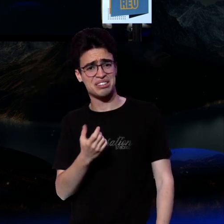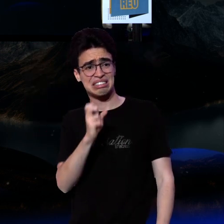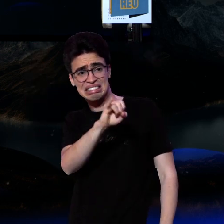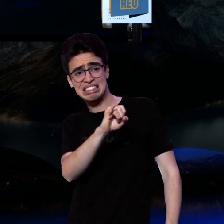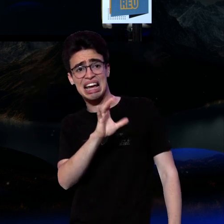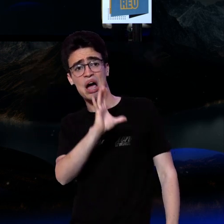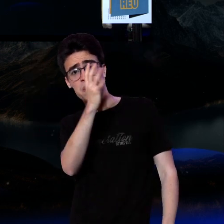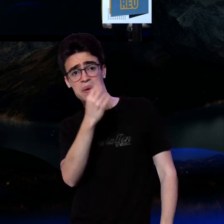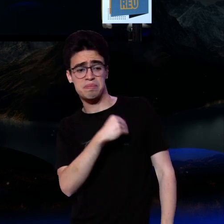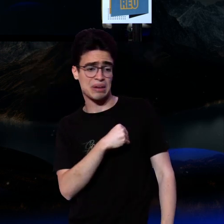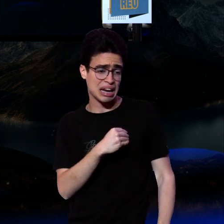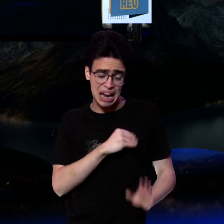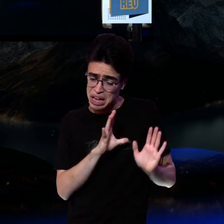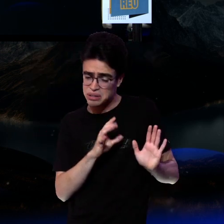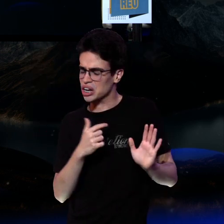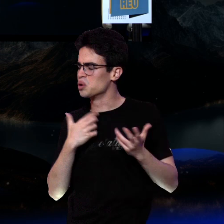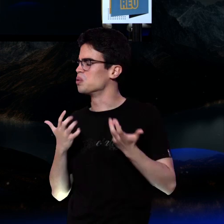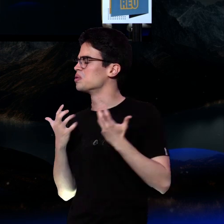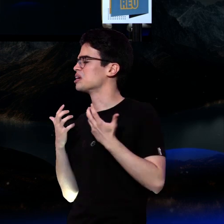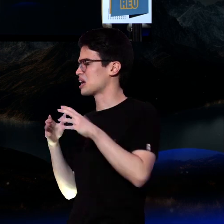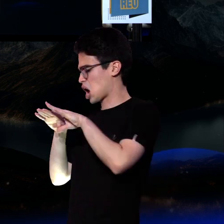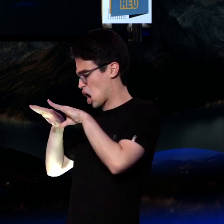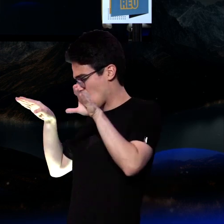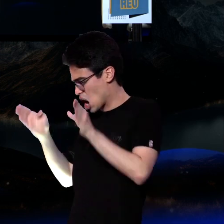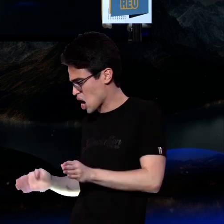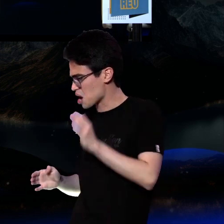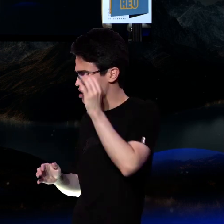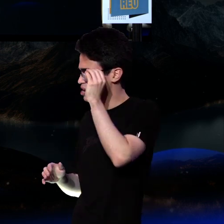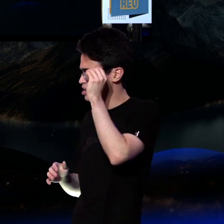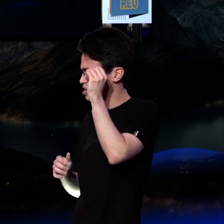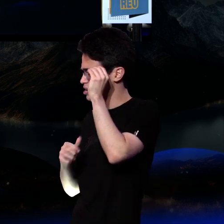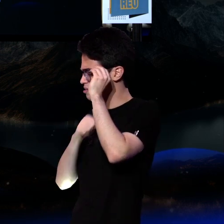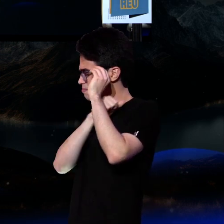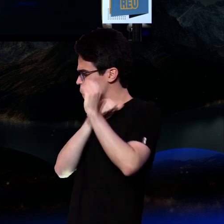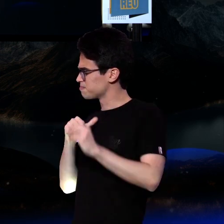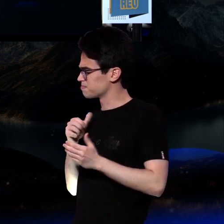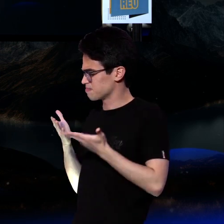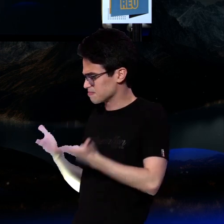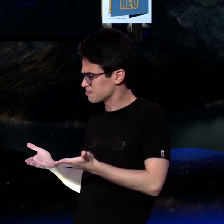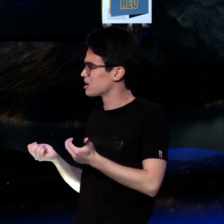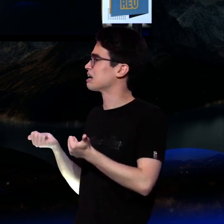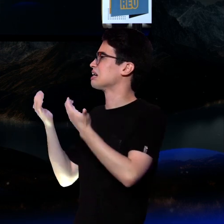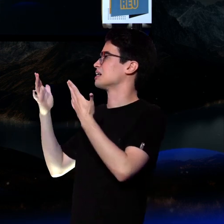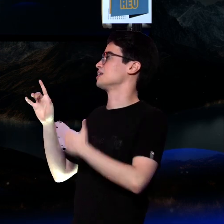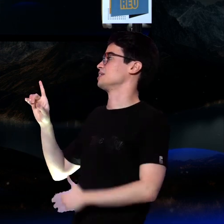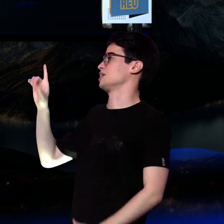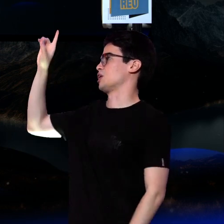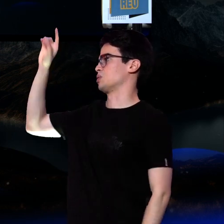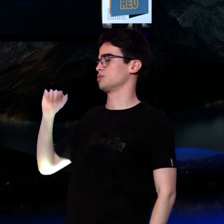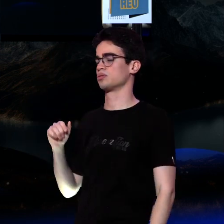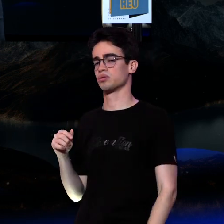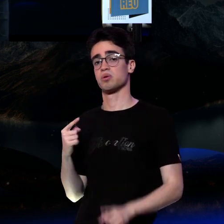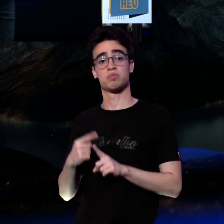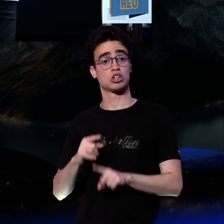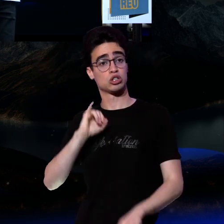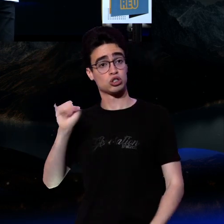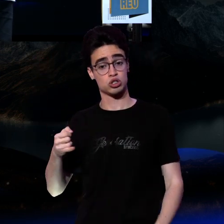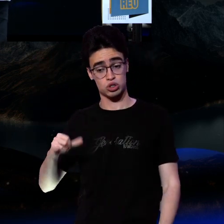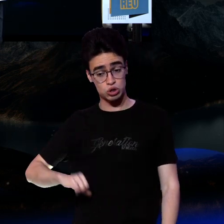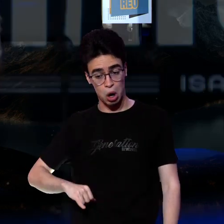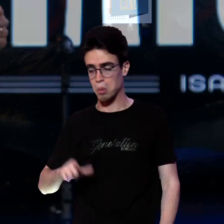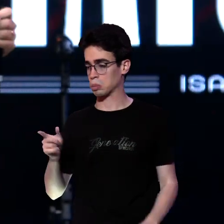pecado e amaldiçoado a Deus. Esta era a prática constante de Jó. Olha aqui que